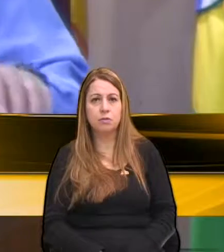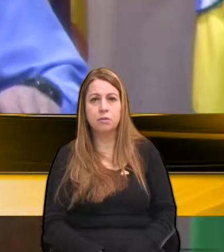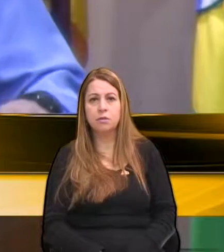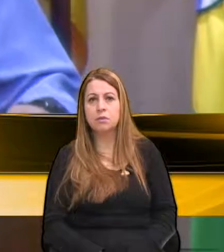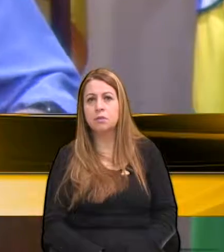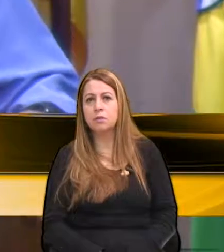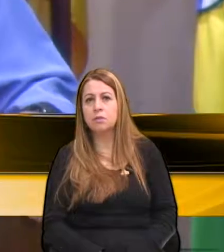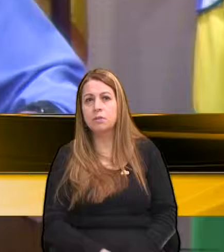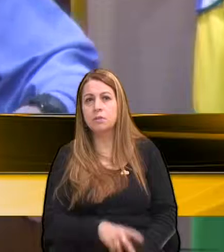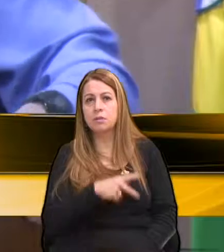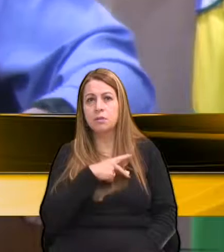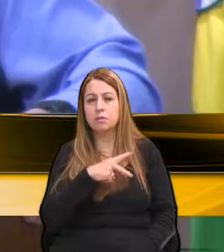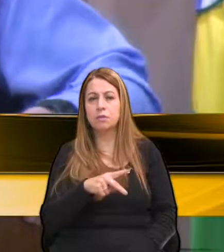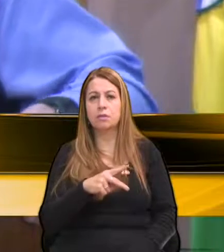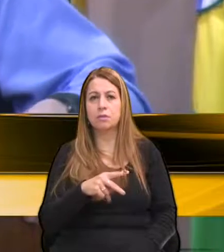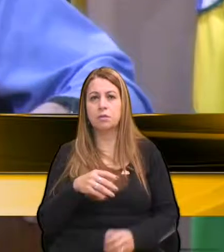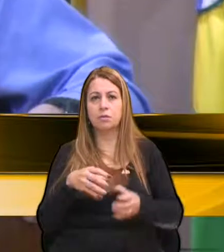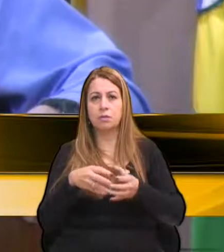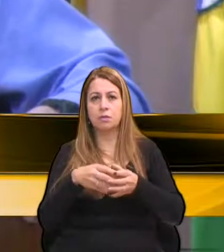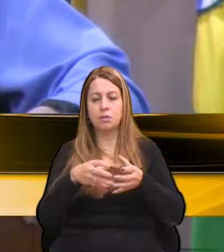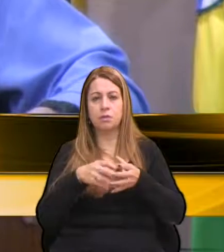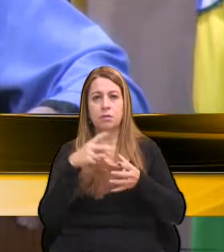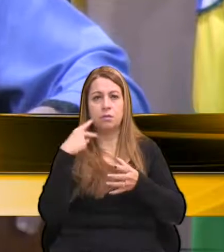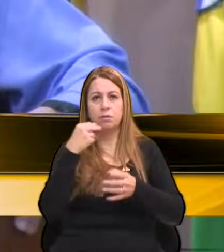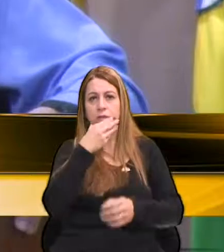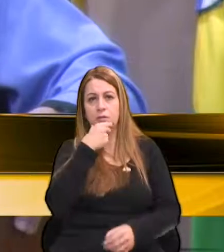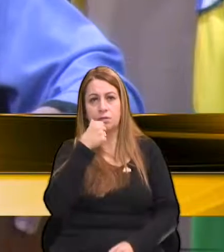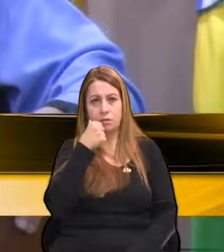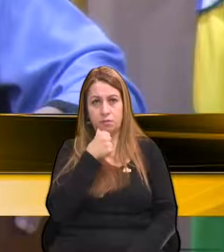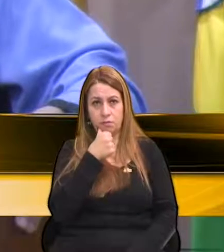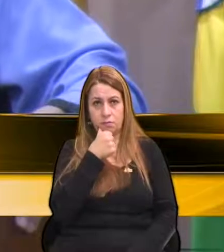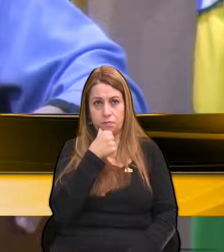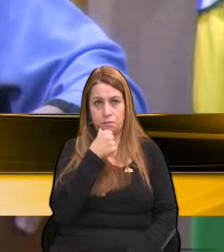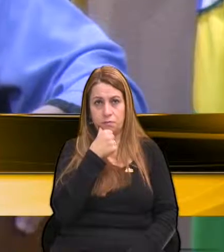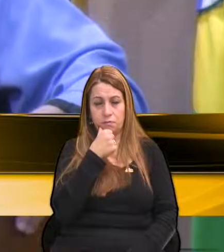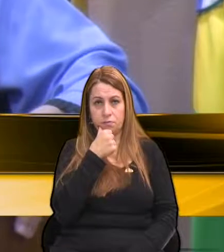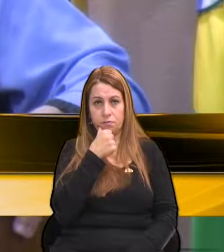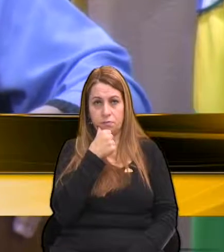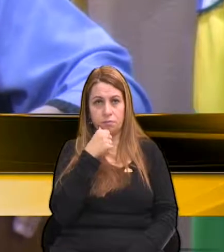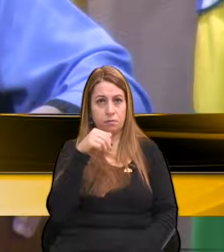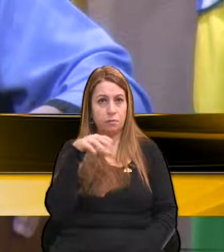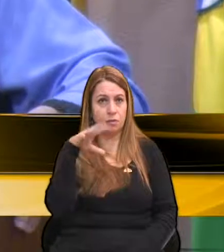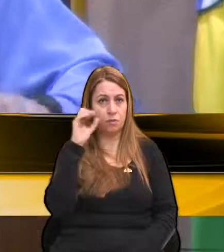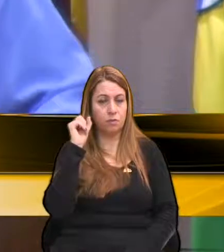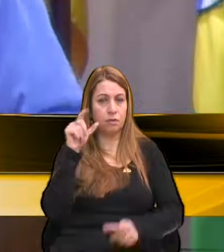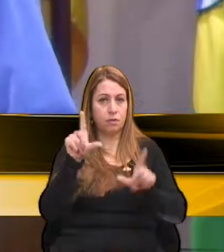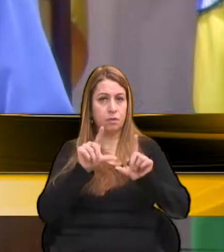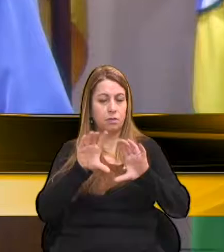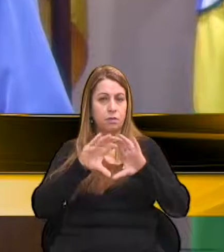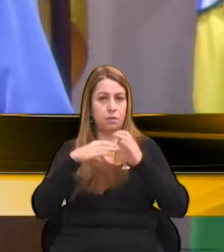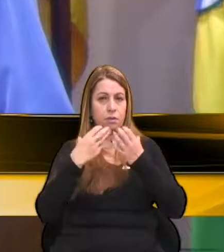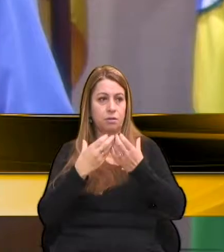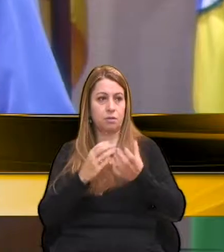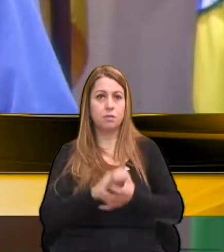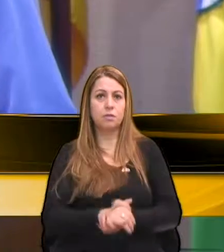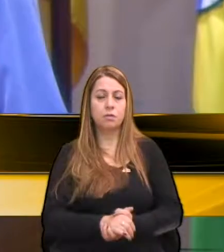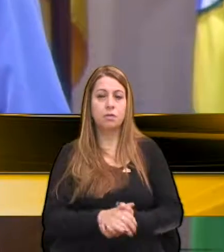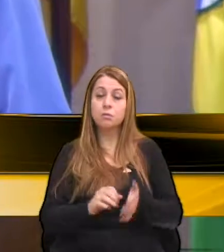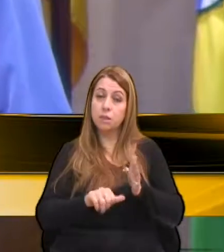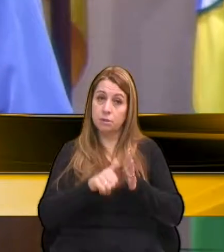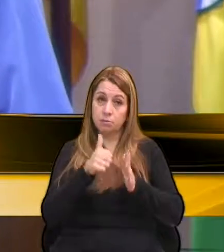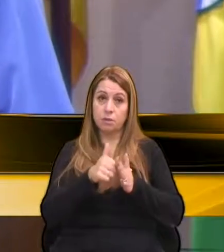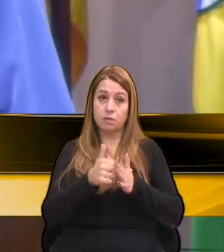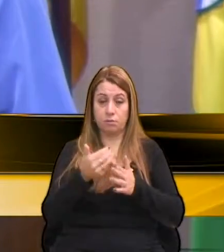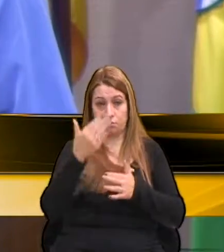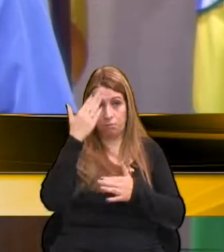em 26 de junho, foi uma iniciativa do ex-vereador Cassiano Fontana. A localidade conta com cerca de 7